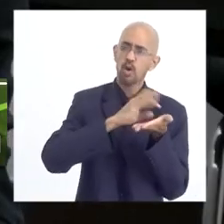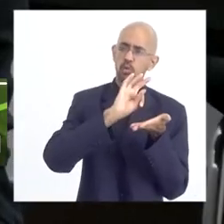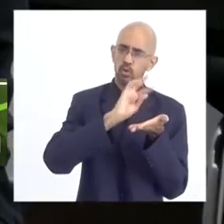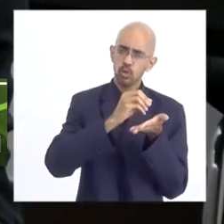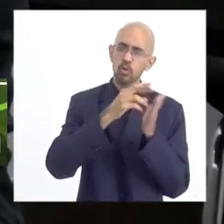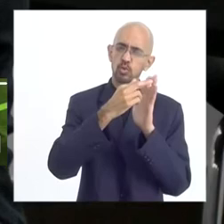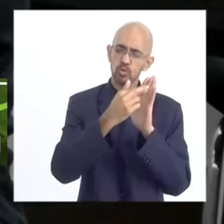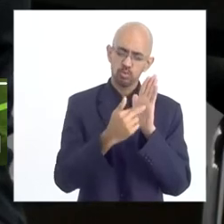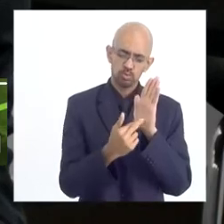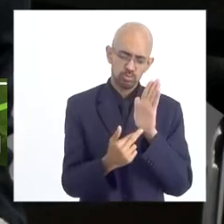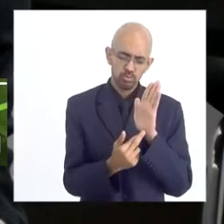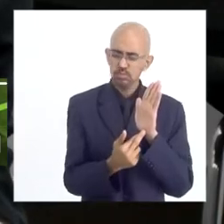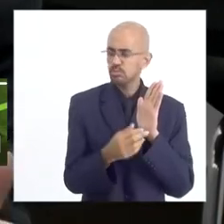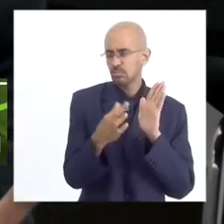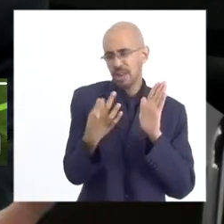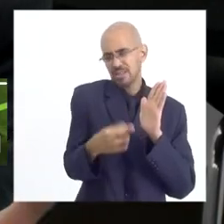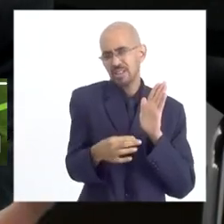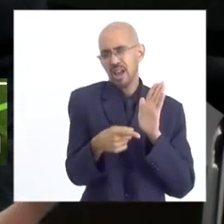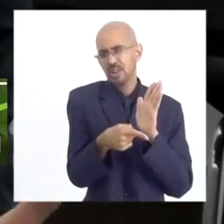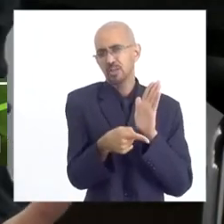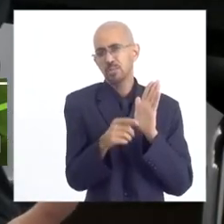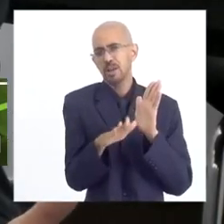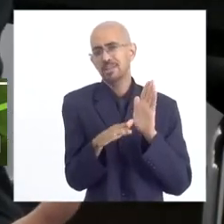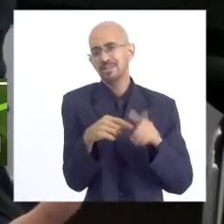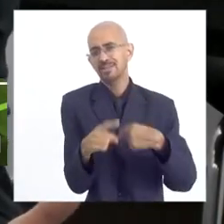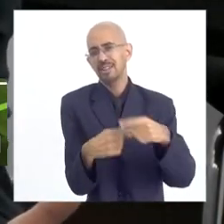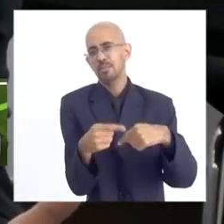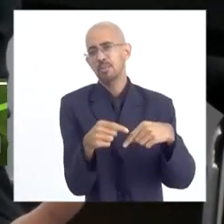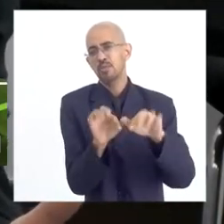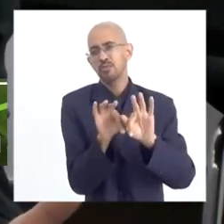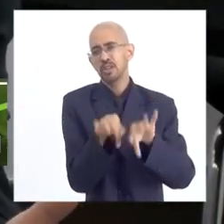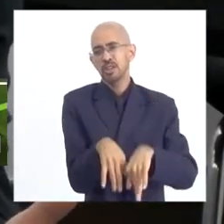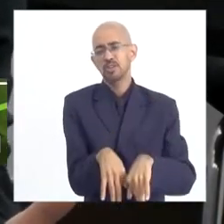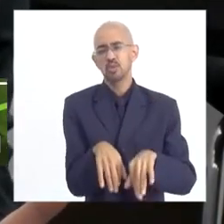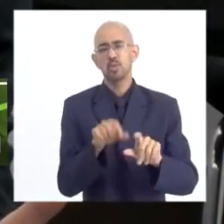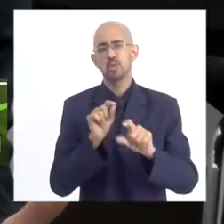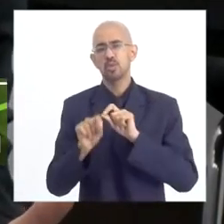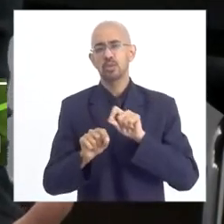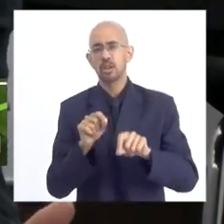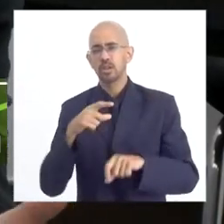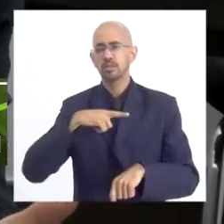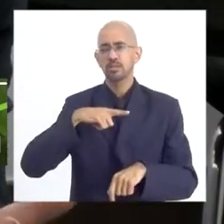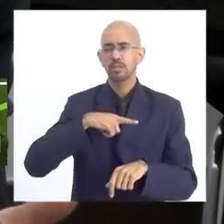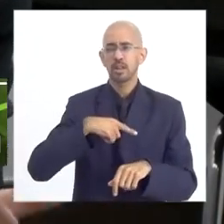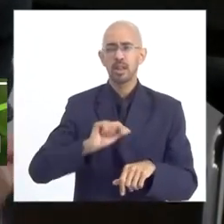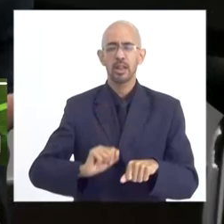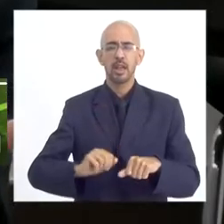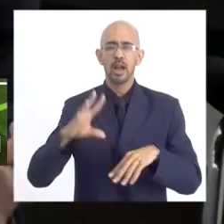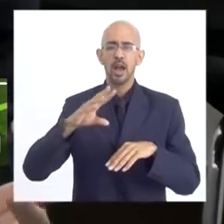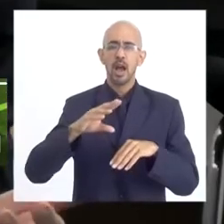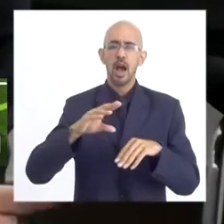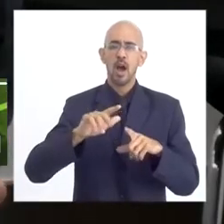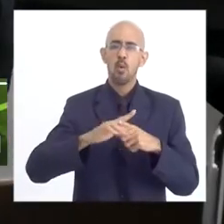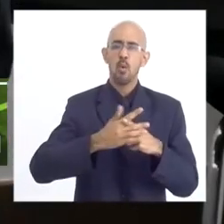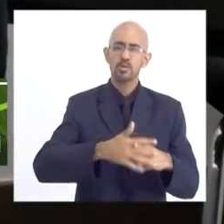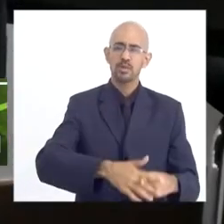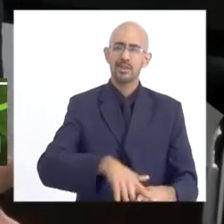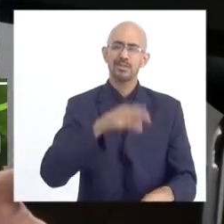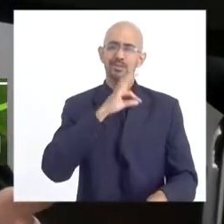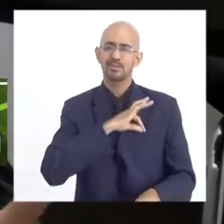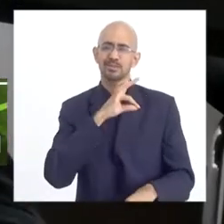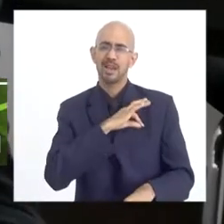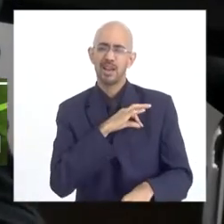todas as determinações legais. Mas depois que o orçamento chegou, tem a reposição. É isso aqui. A gente quer